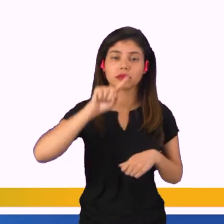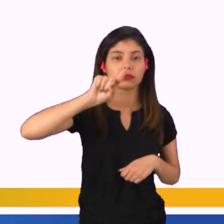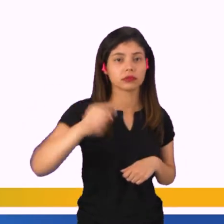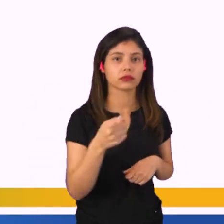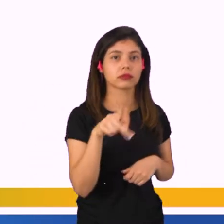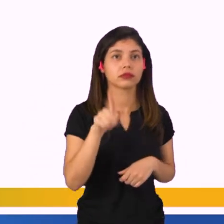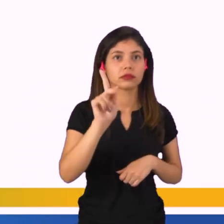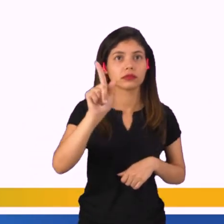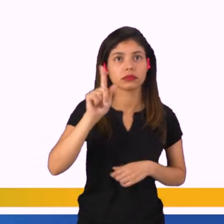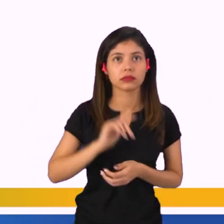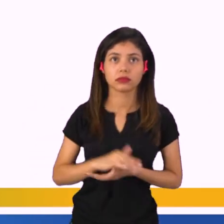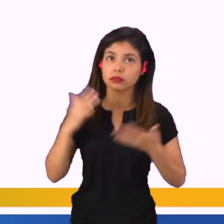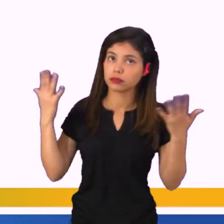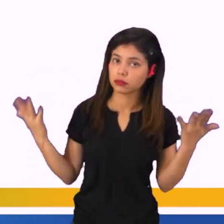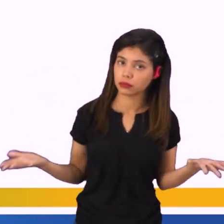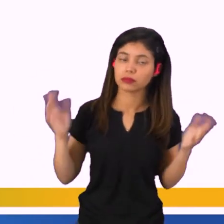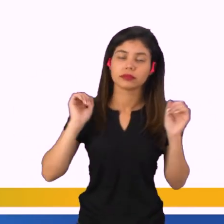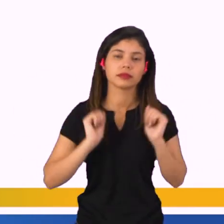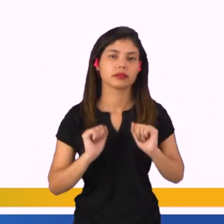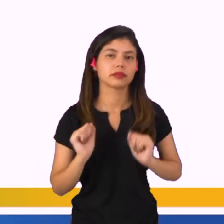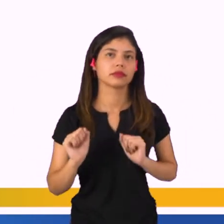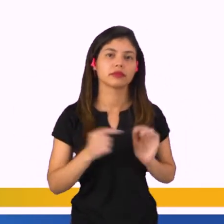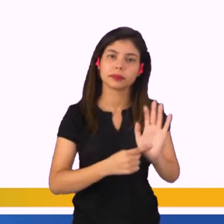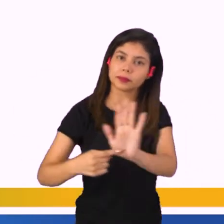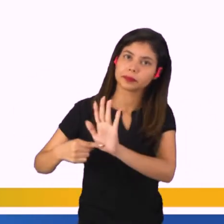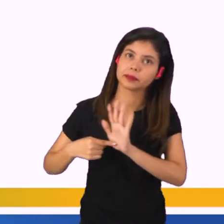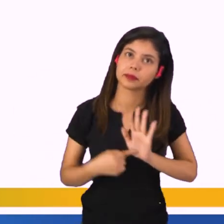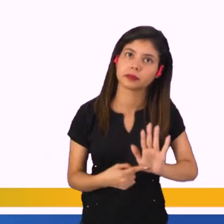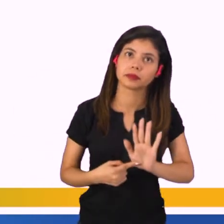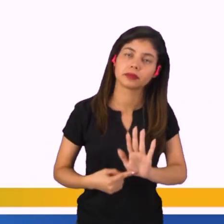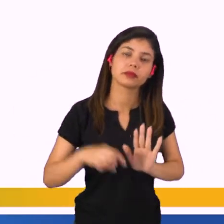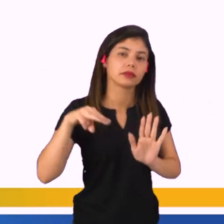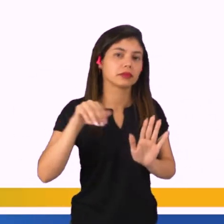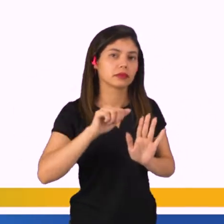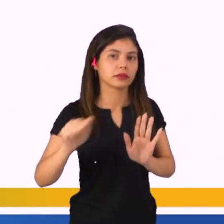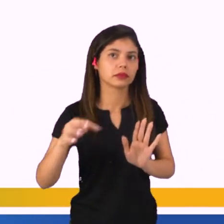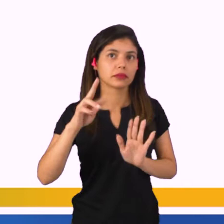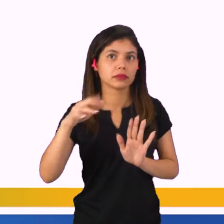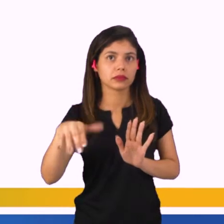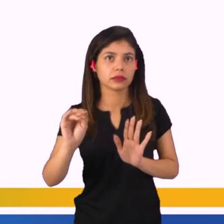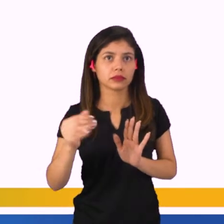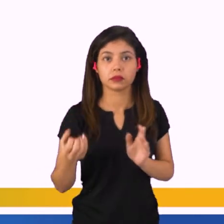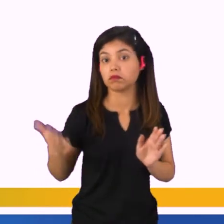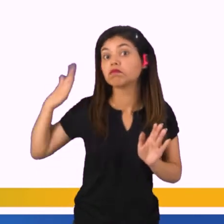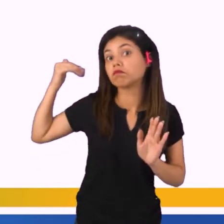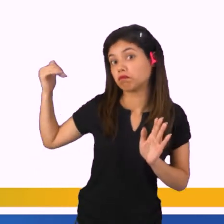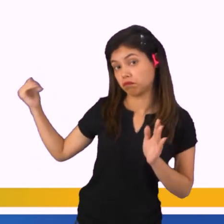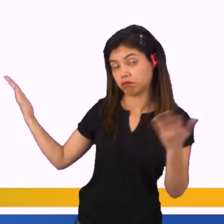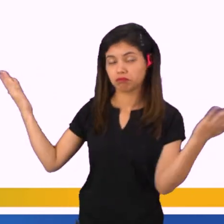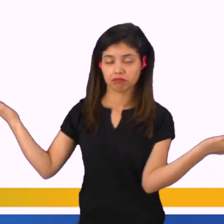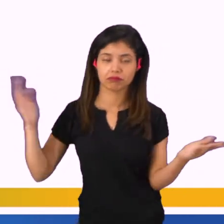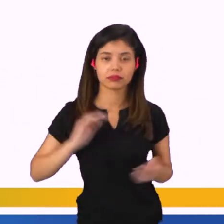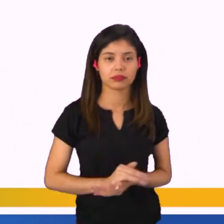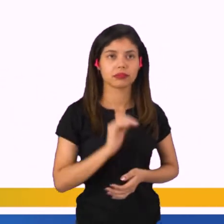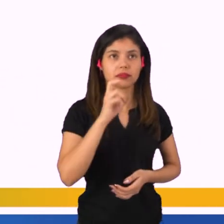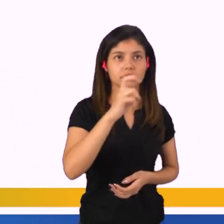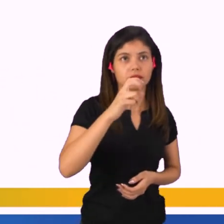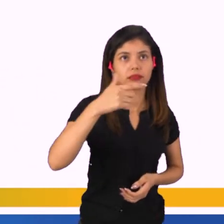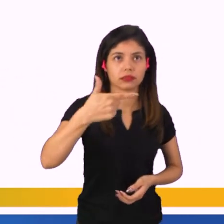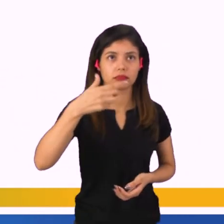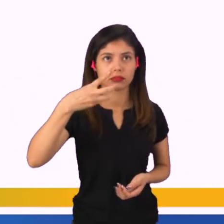1.000 quilogramas, então nós poderíamos representar a massa do navio Titanic, tão famoso, por